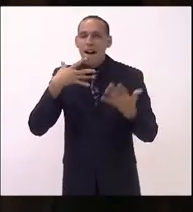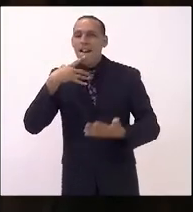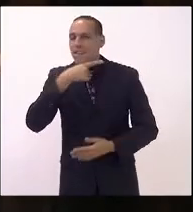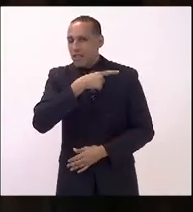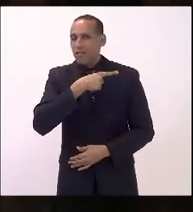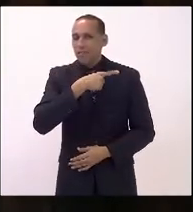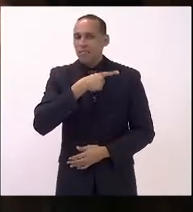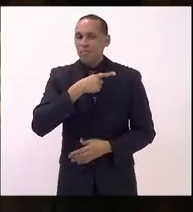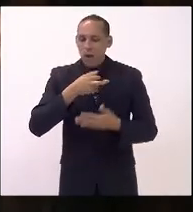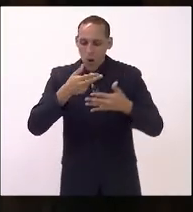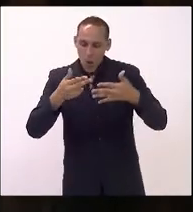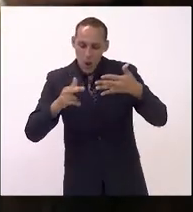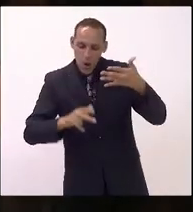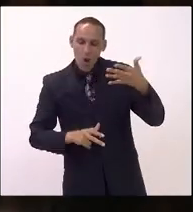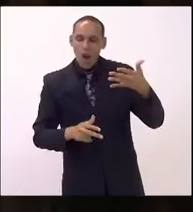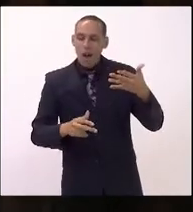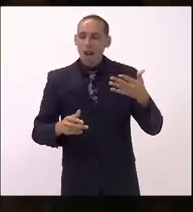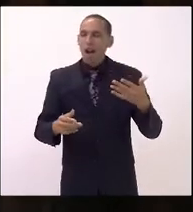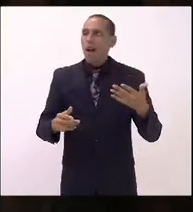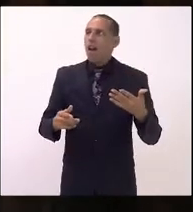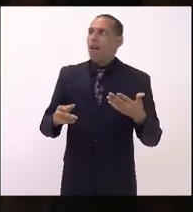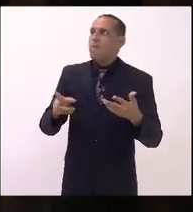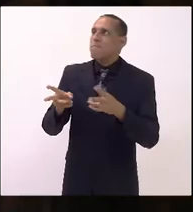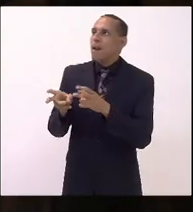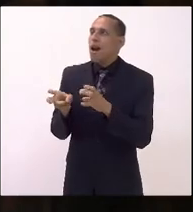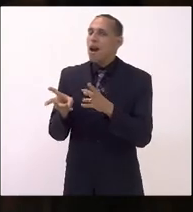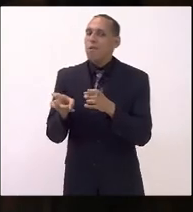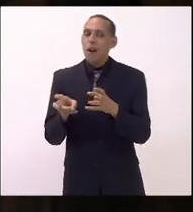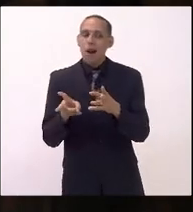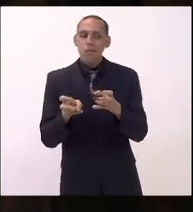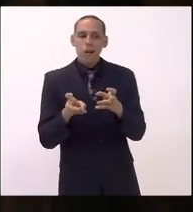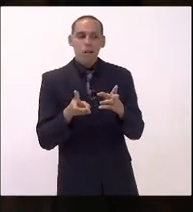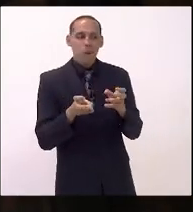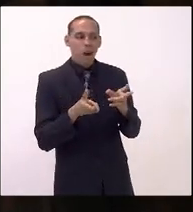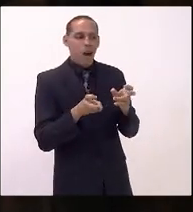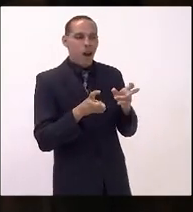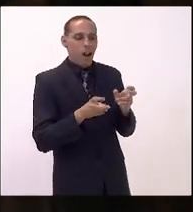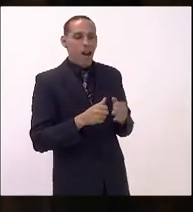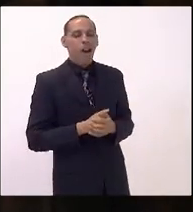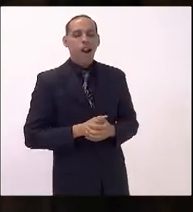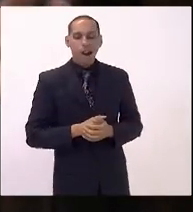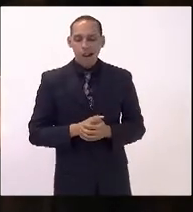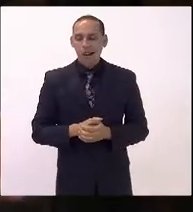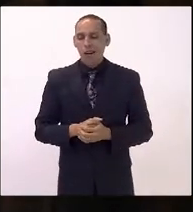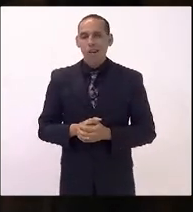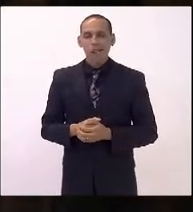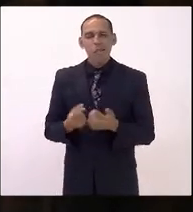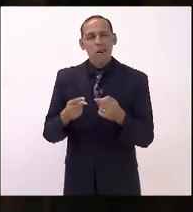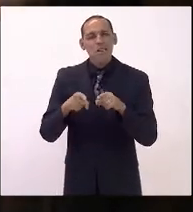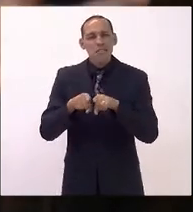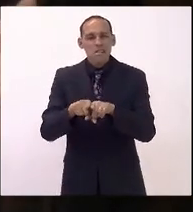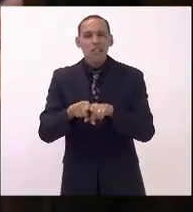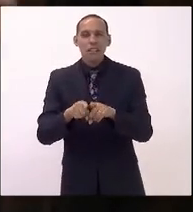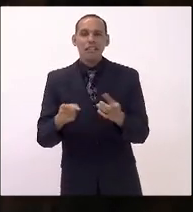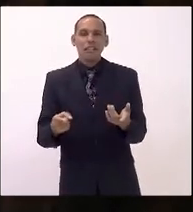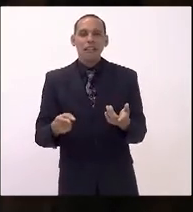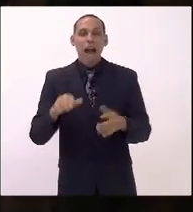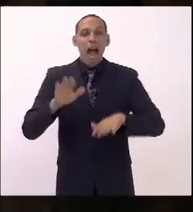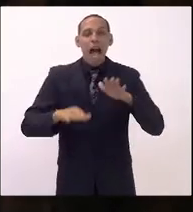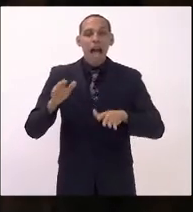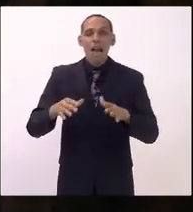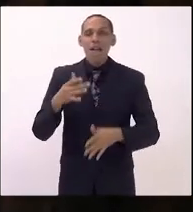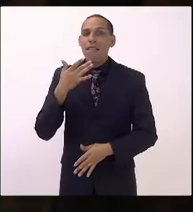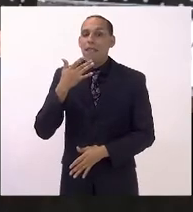têm se mostrado para mim, né? Com muita parcimônia. Fica até rindo, às vezes, as pessoas têm mais temor do que